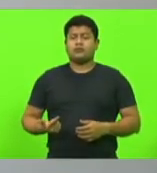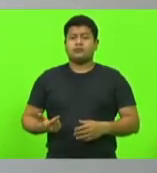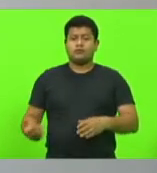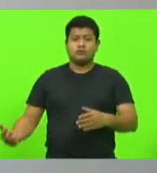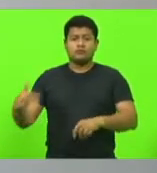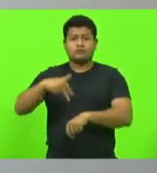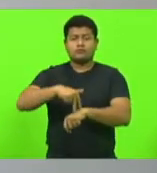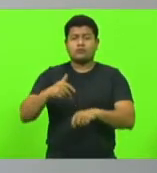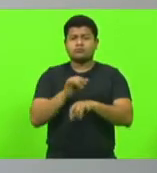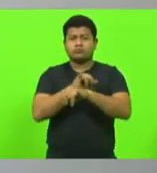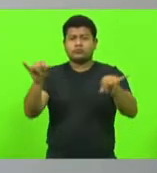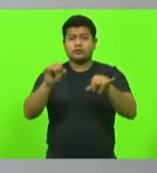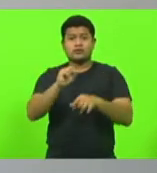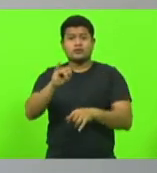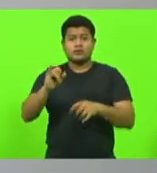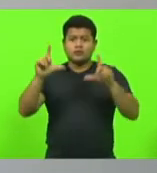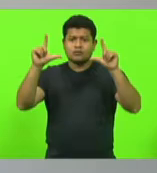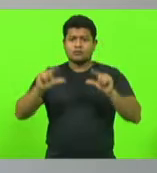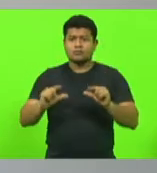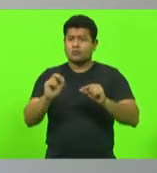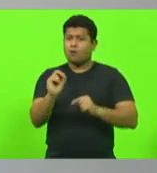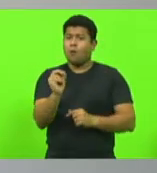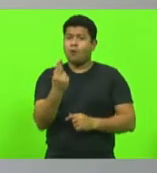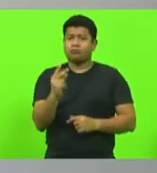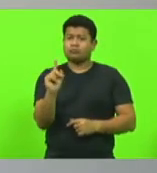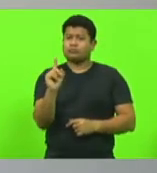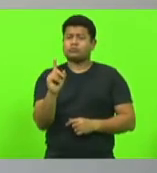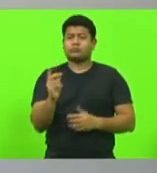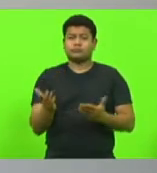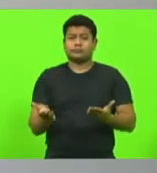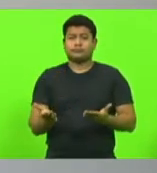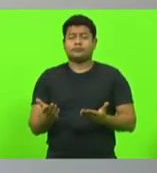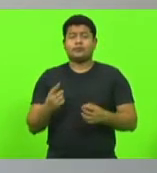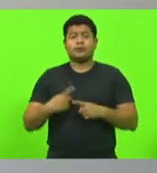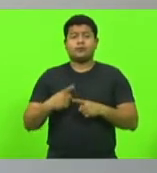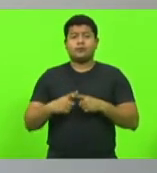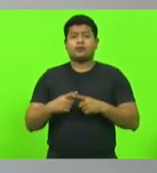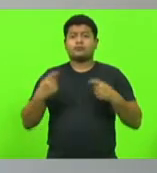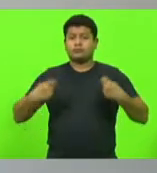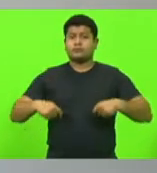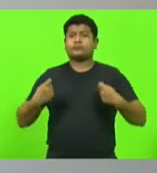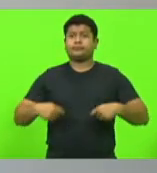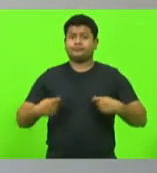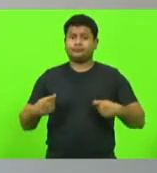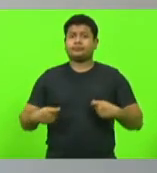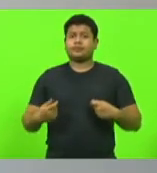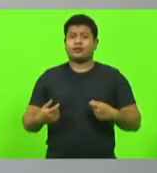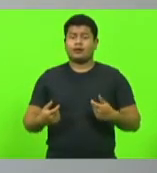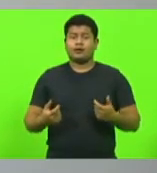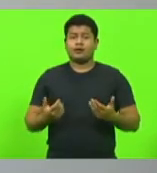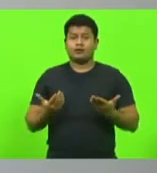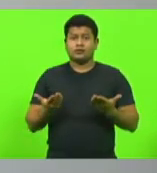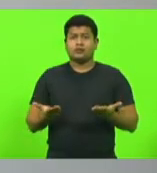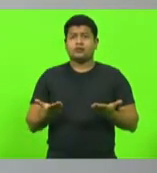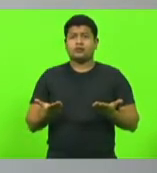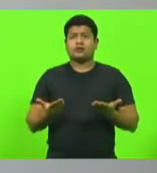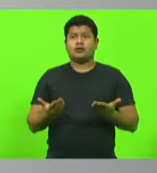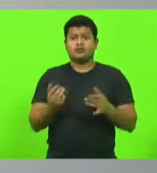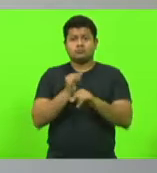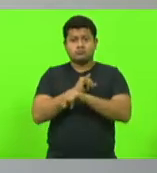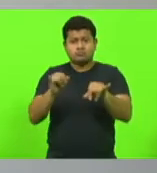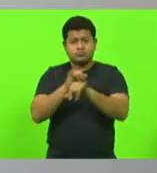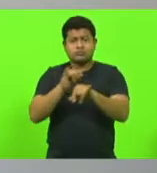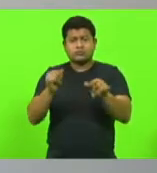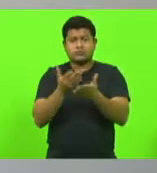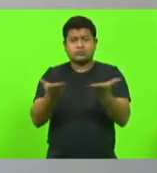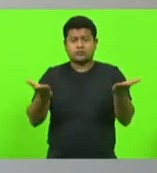fato, posicionar se vai baixar, se não vai baixar, porque a gente precisa realmente trazer algo para a